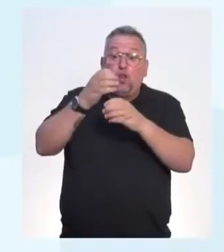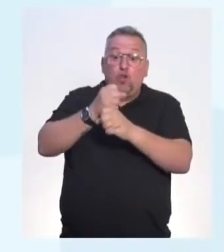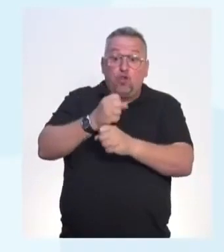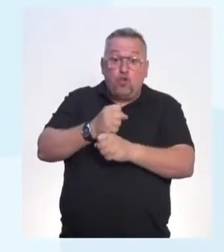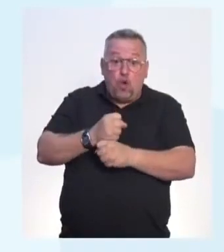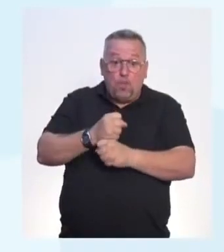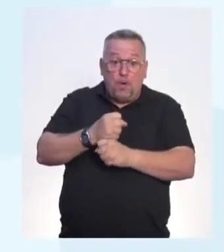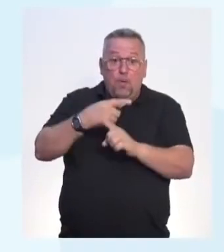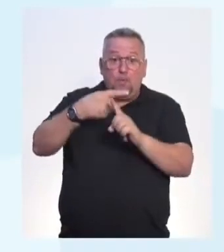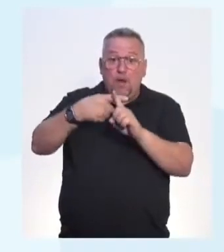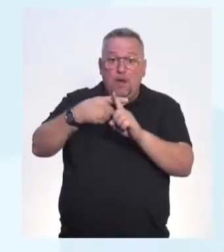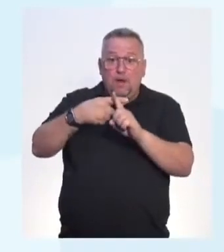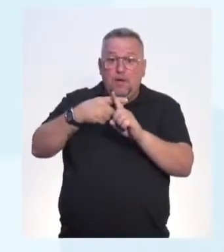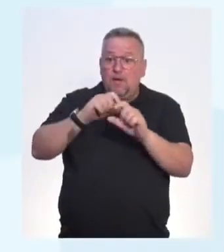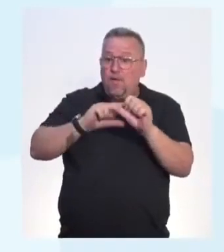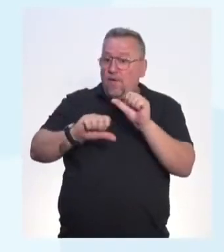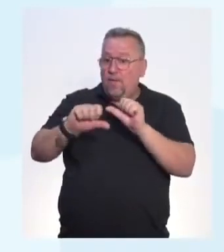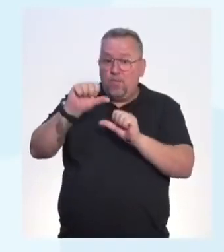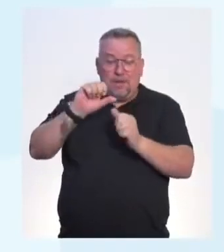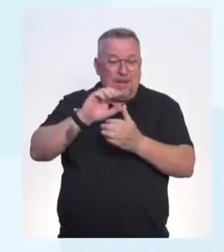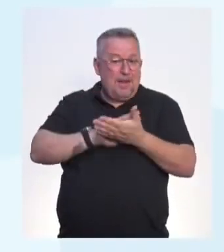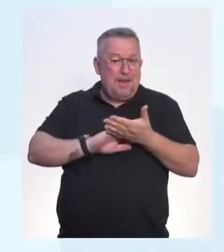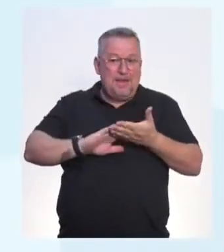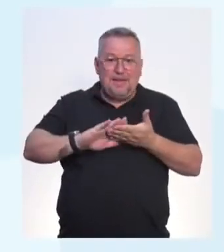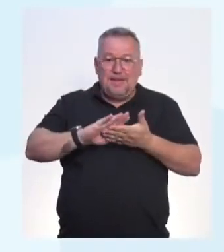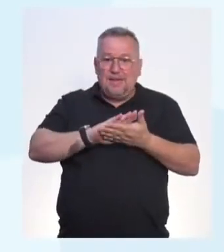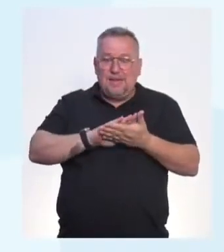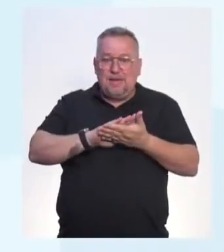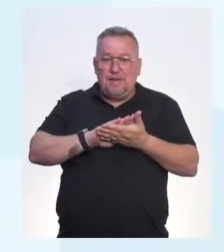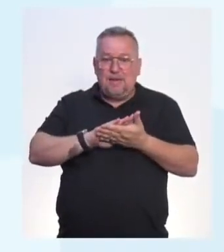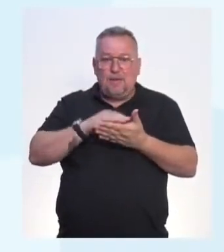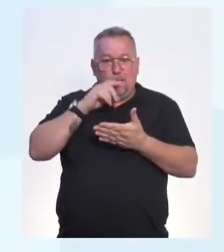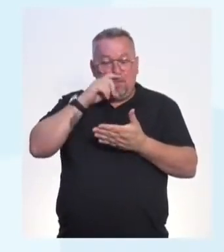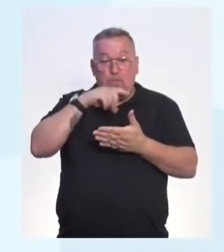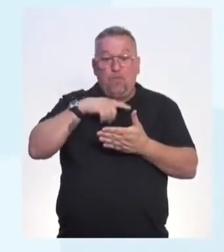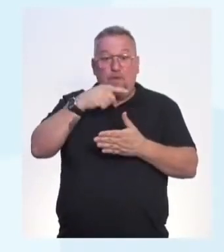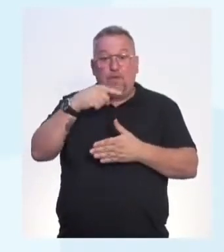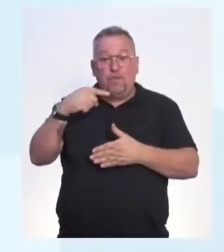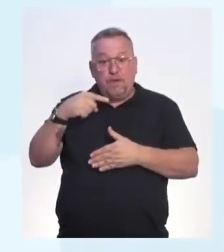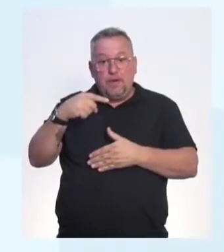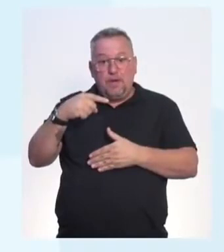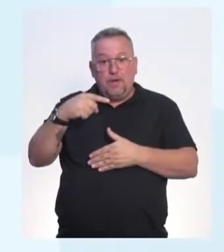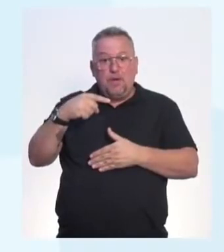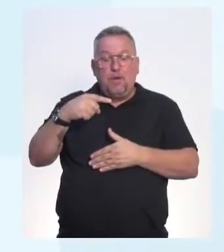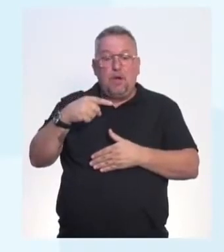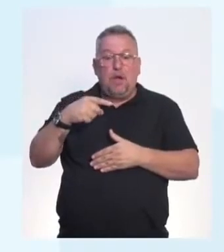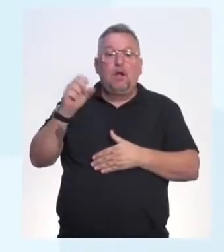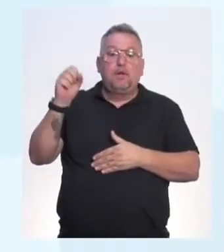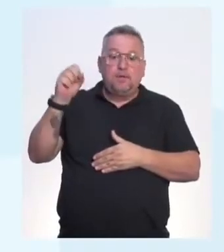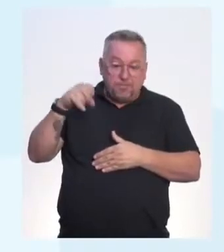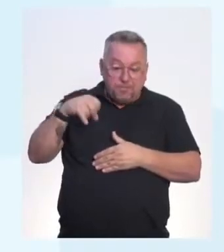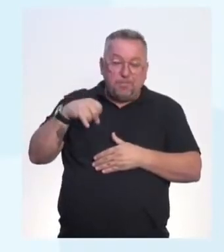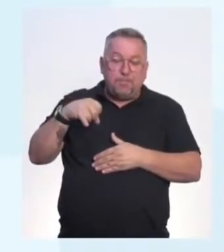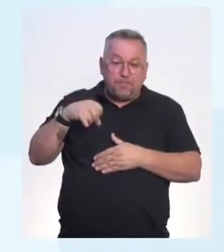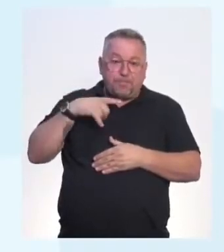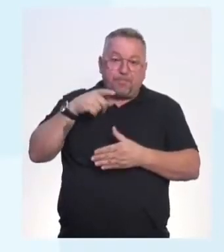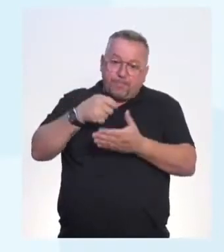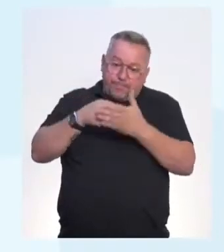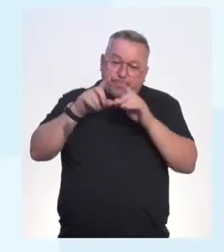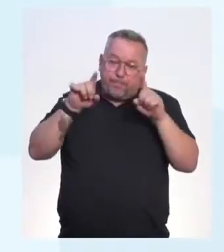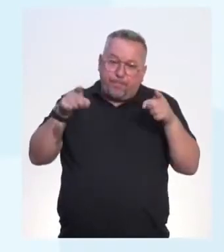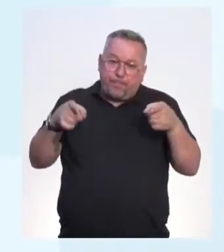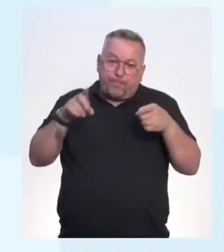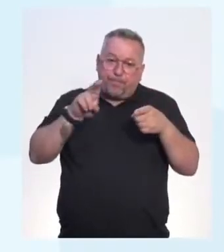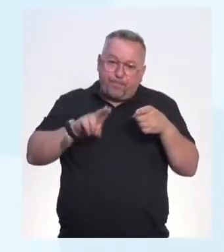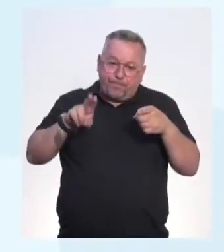esse sinal de mais não vai interferir na minha conta. Se tivesse um sinal de menos, fosse uma subtração, aí sim eu teria que tomar